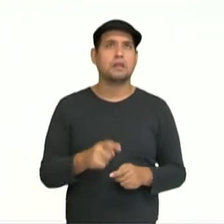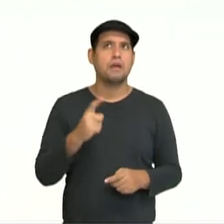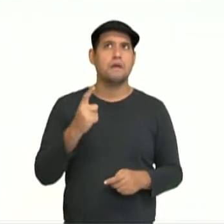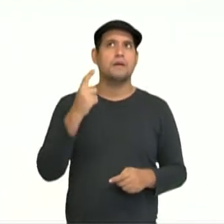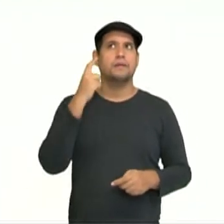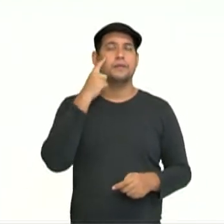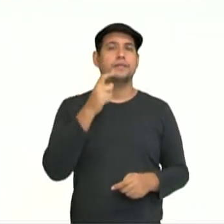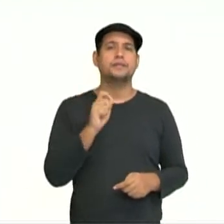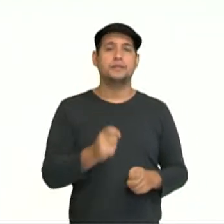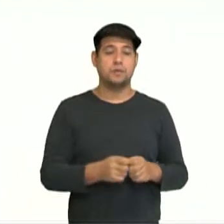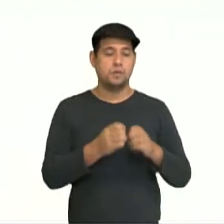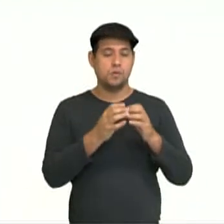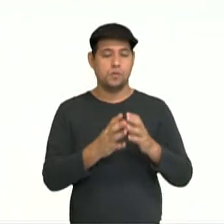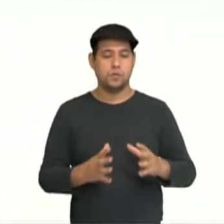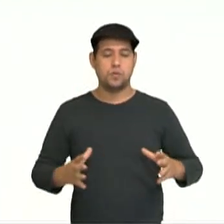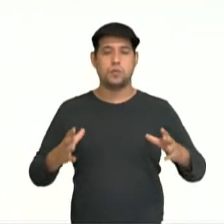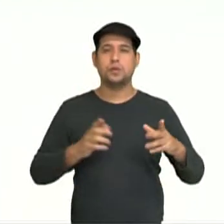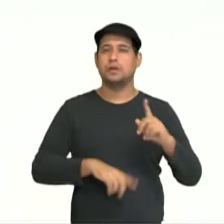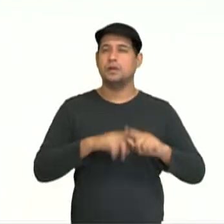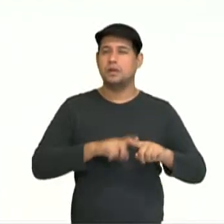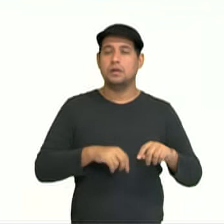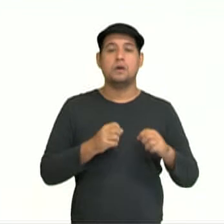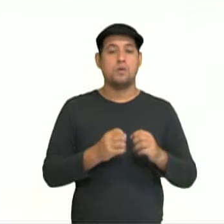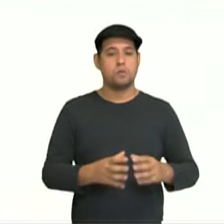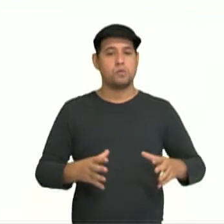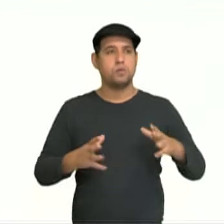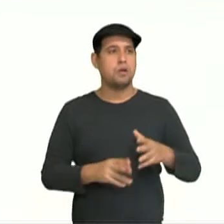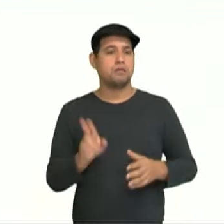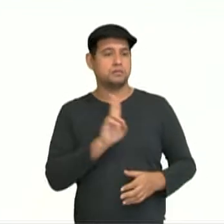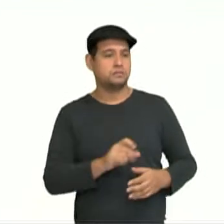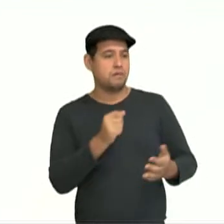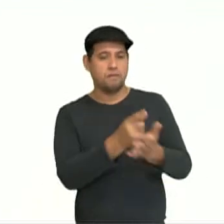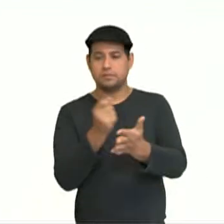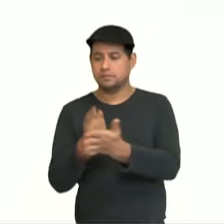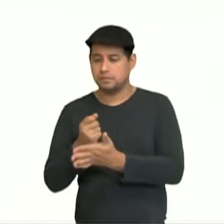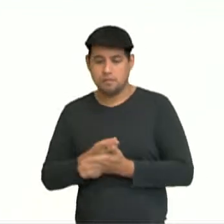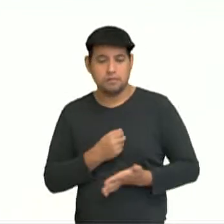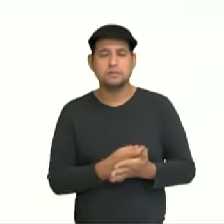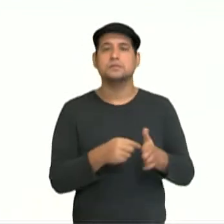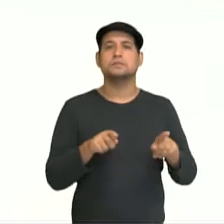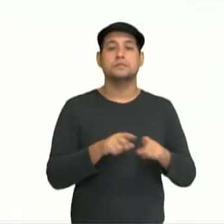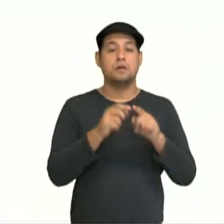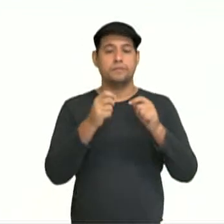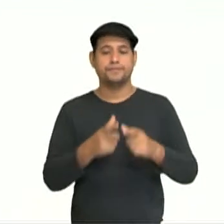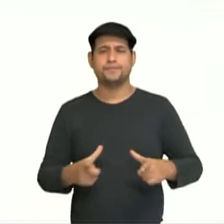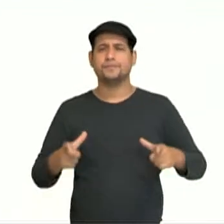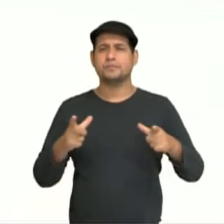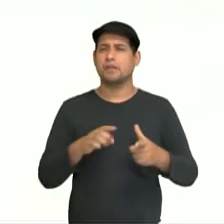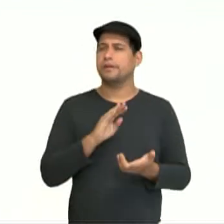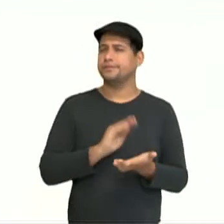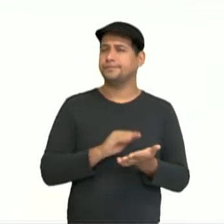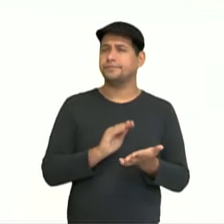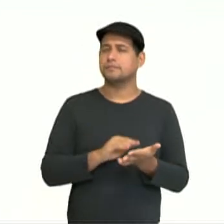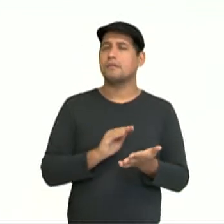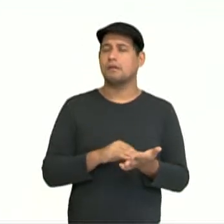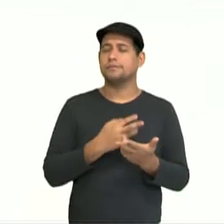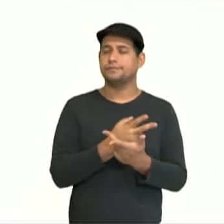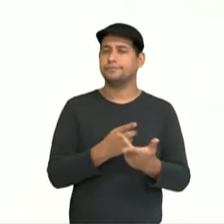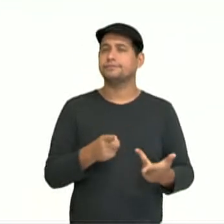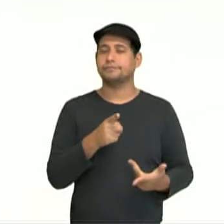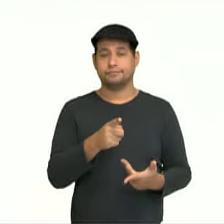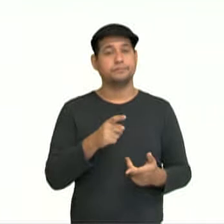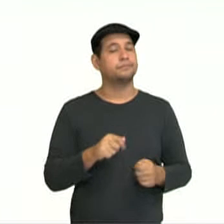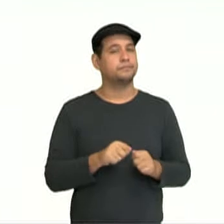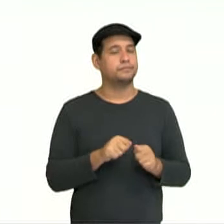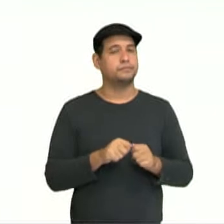reflete um aumento de produção, um aumento de consumo e, logicamente, um aumento de carência de infraestrutura que você